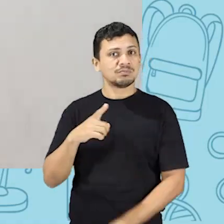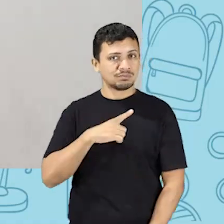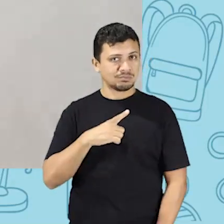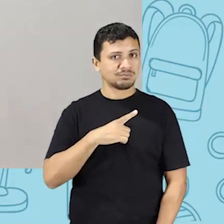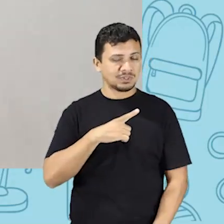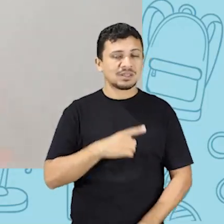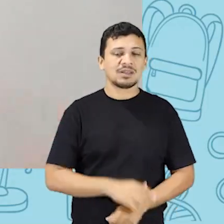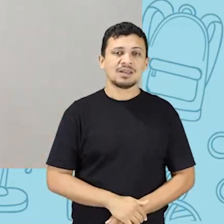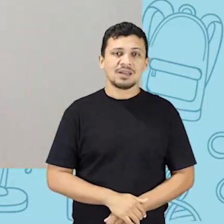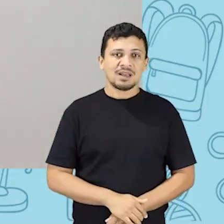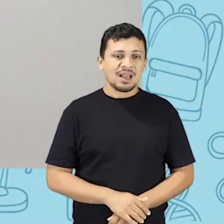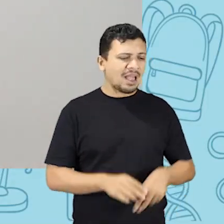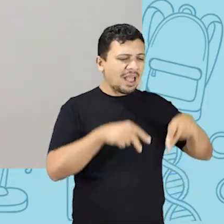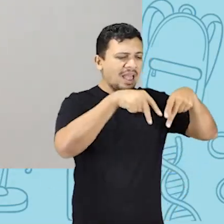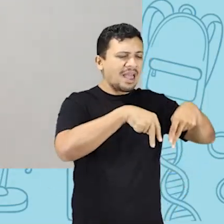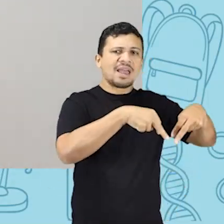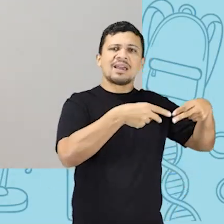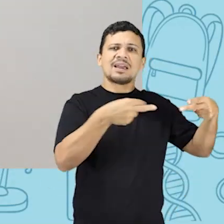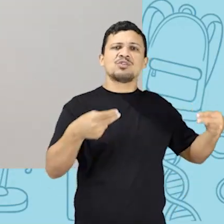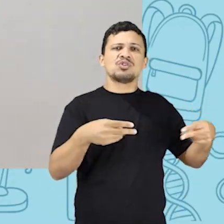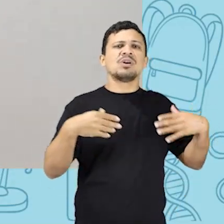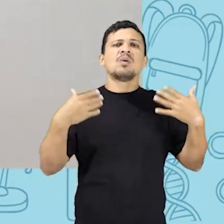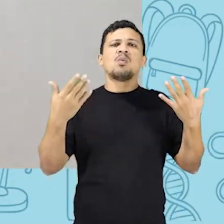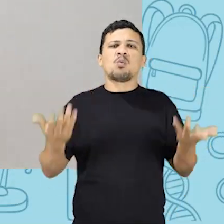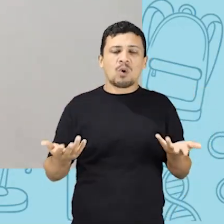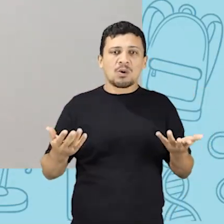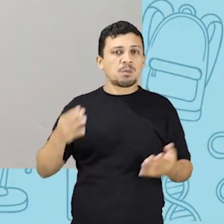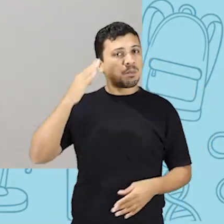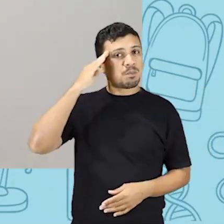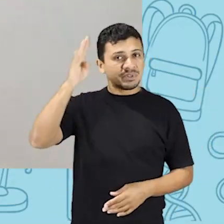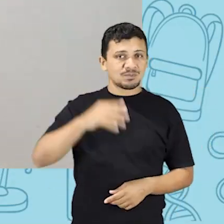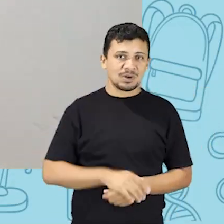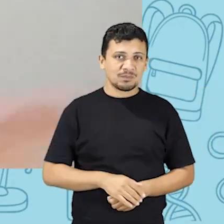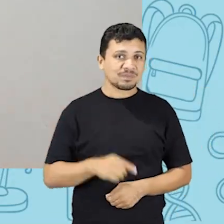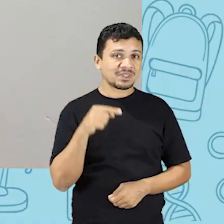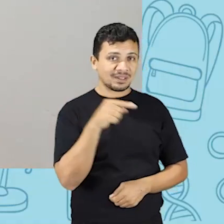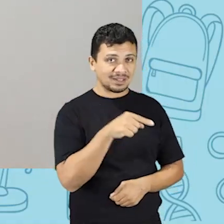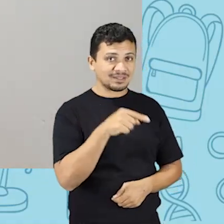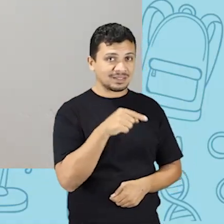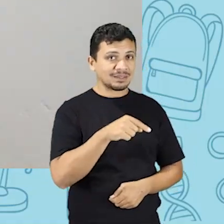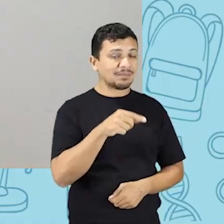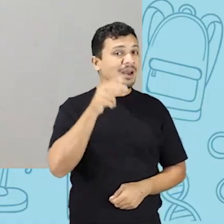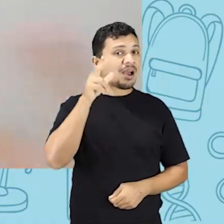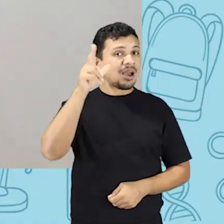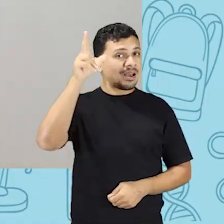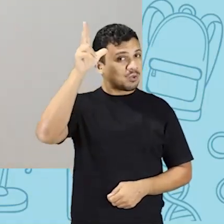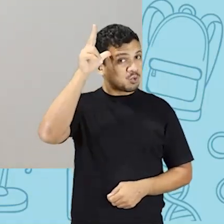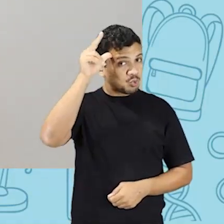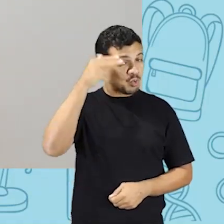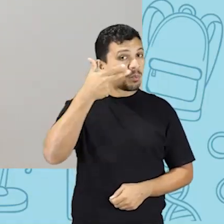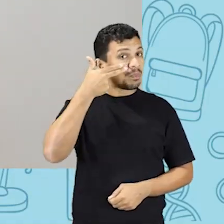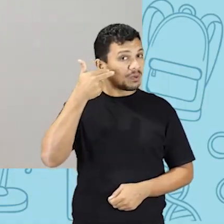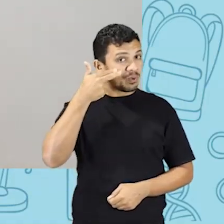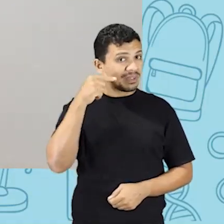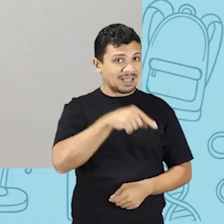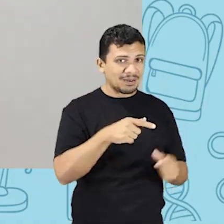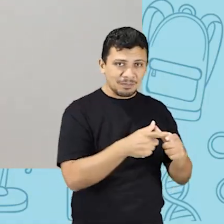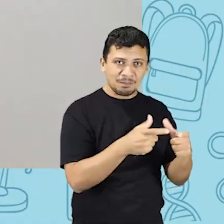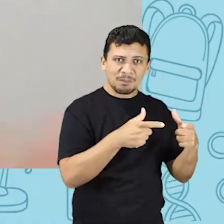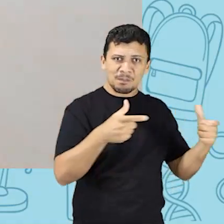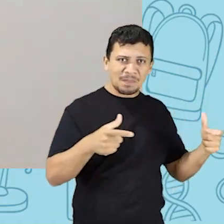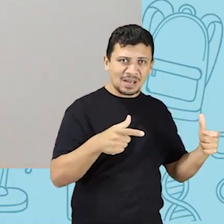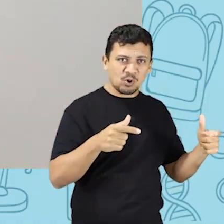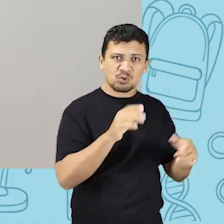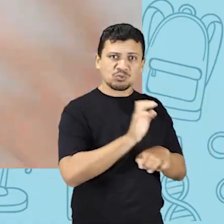presentes. E as etnias que se destacam, né? A etnia que se destaca no tronco linguístico Tupi-Guarani por ser a maior etnia do estado e